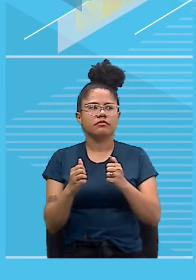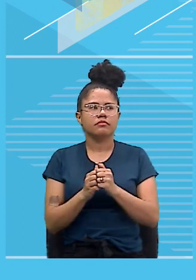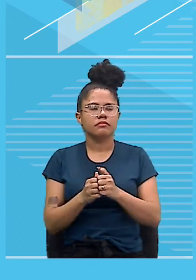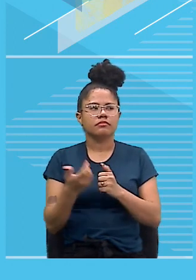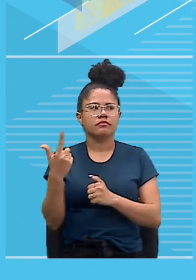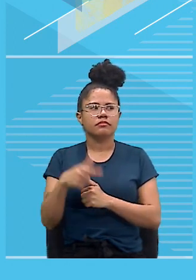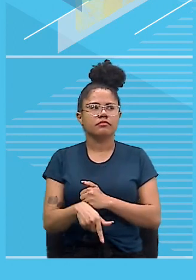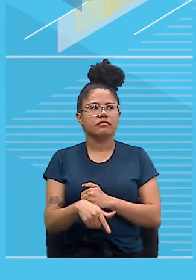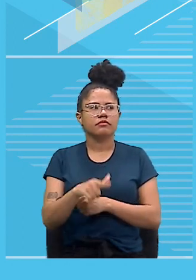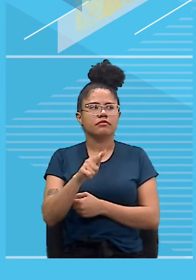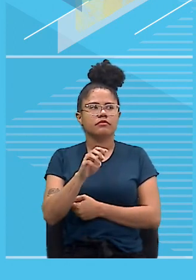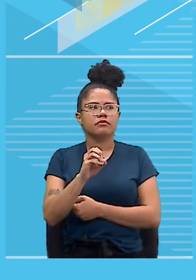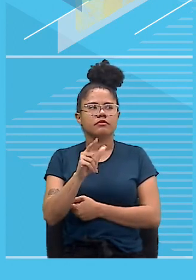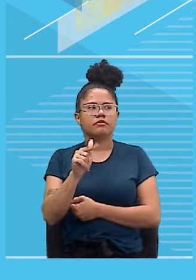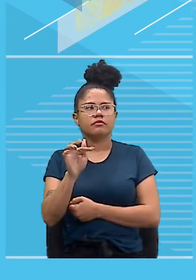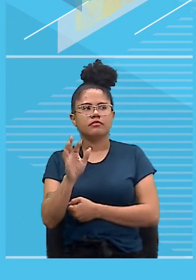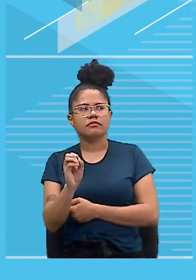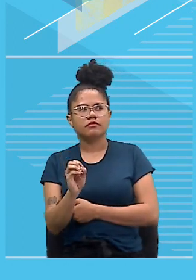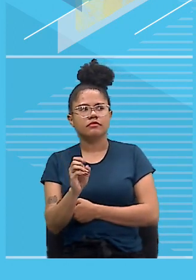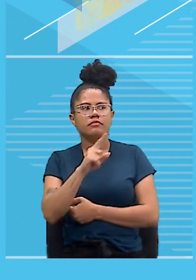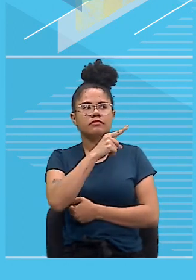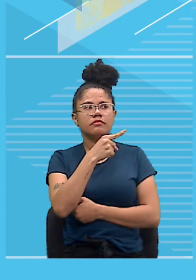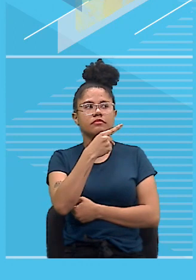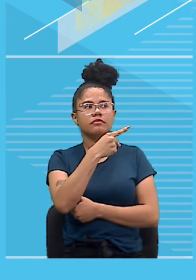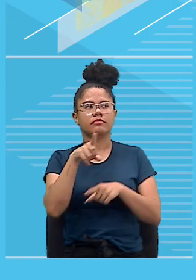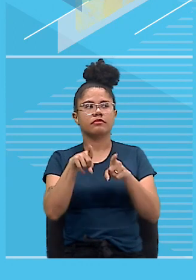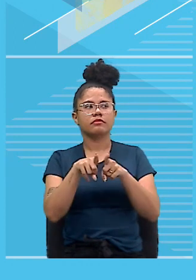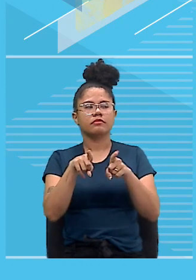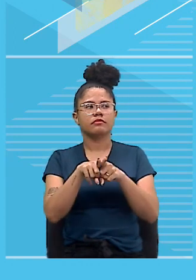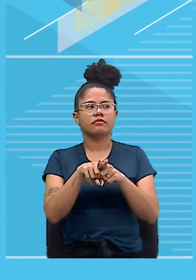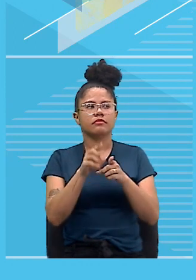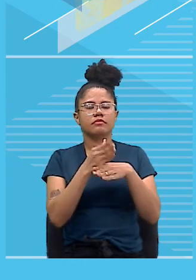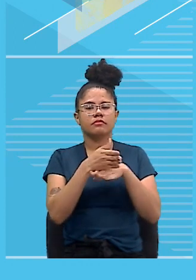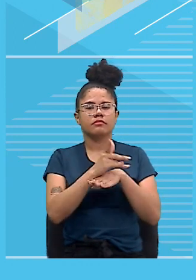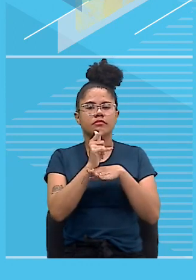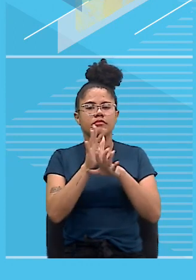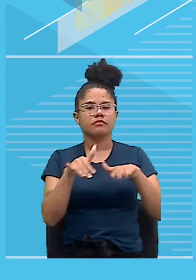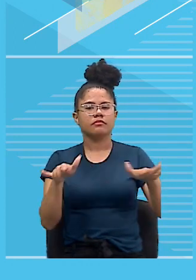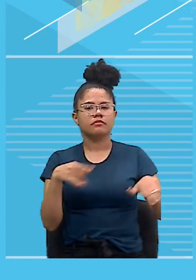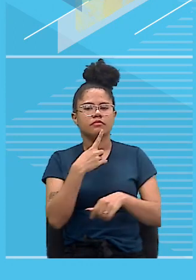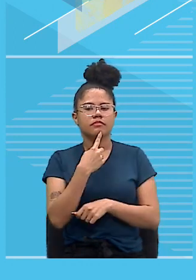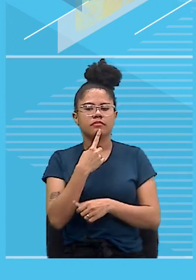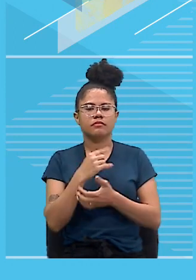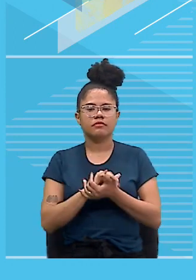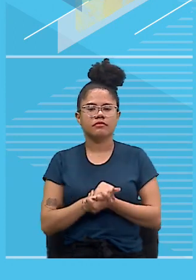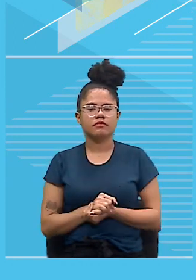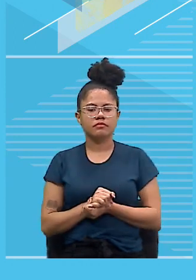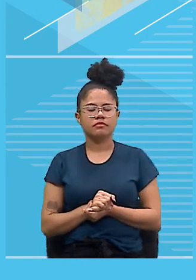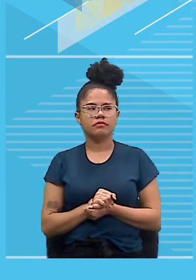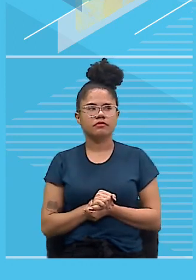de aden e logo aqui a entrada do Mar Vermelho capital um